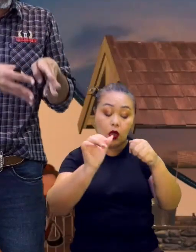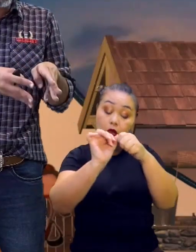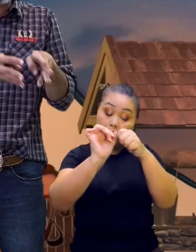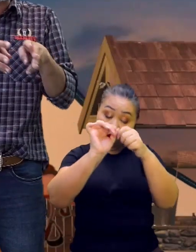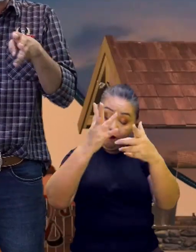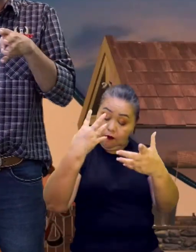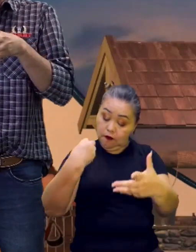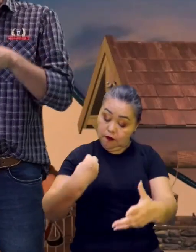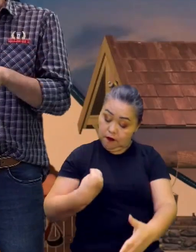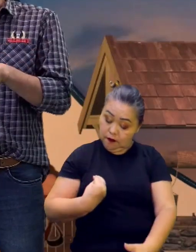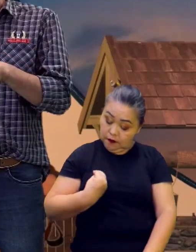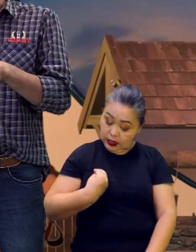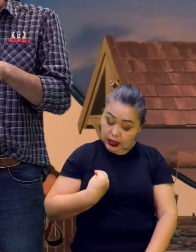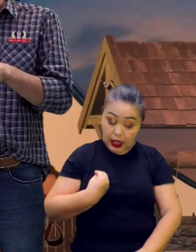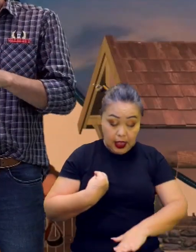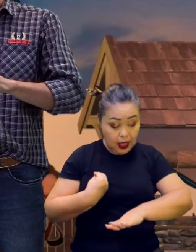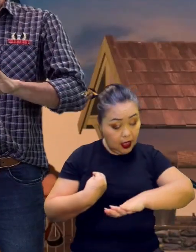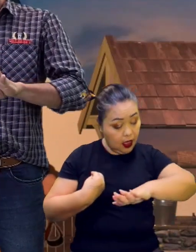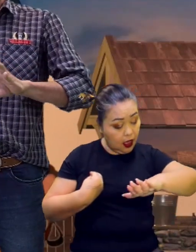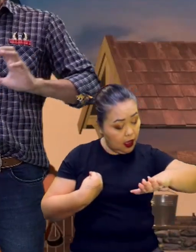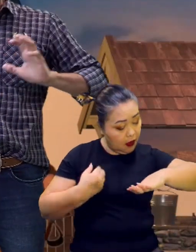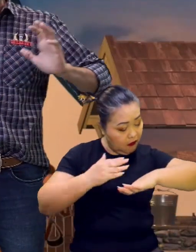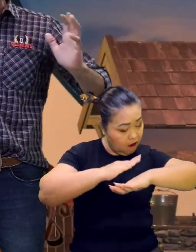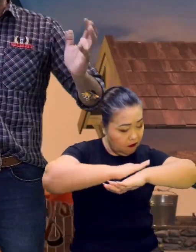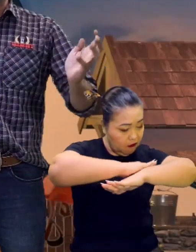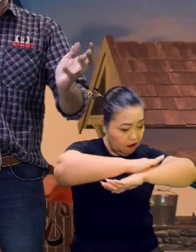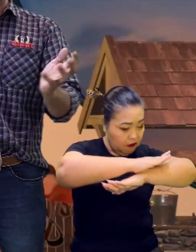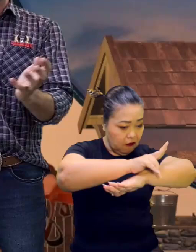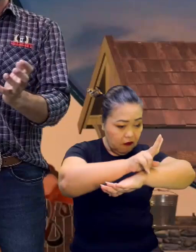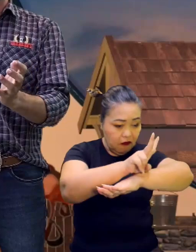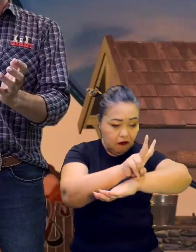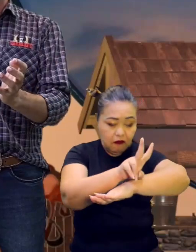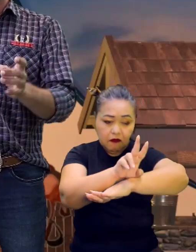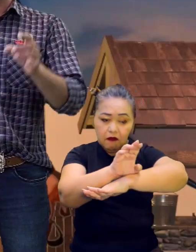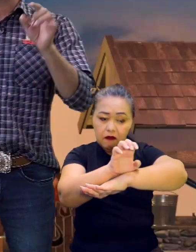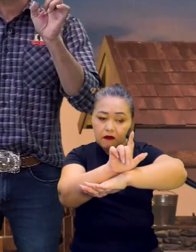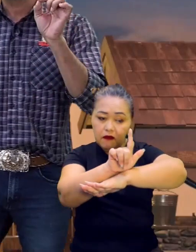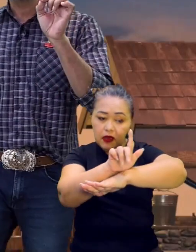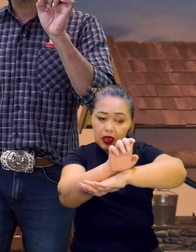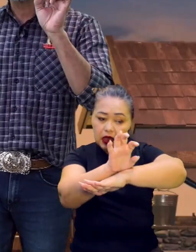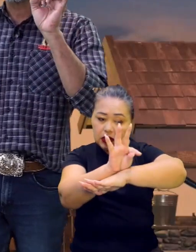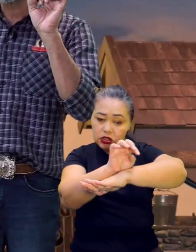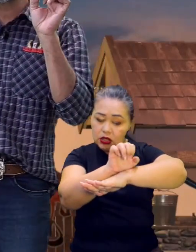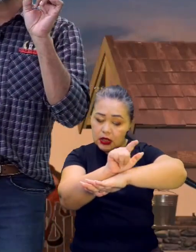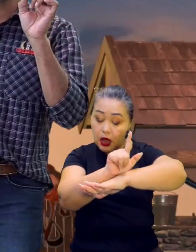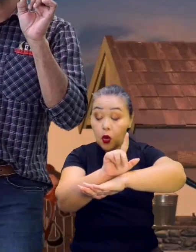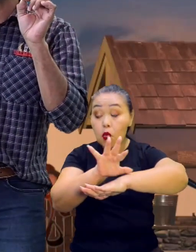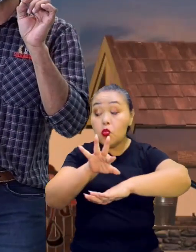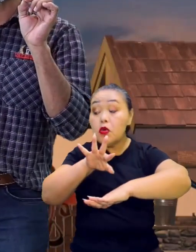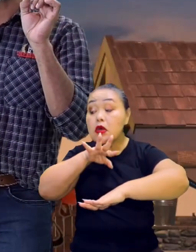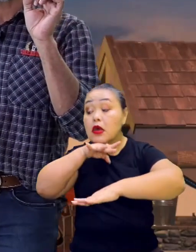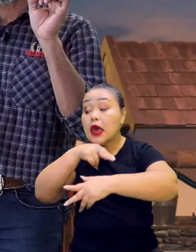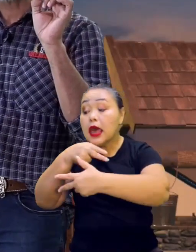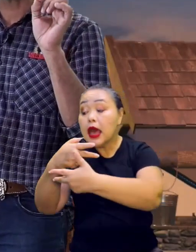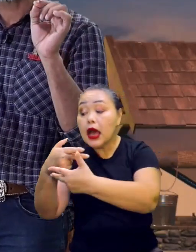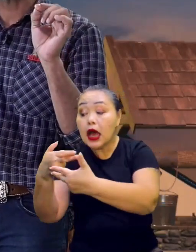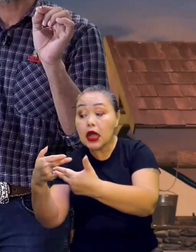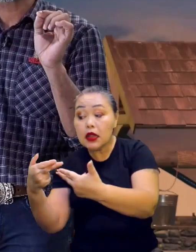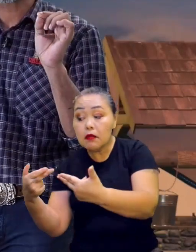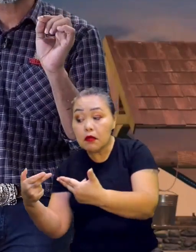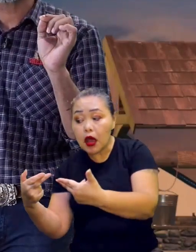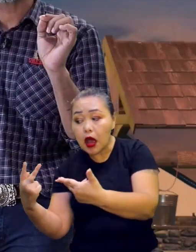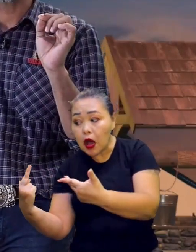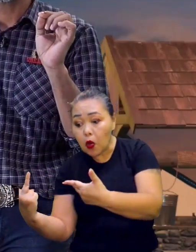origem vegetal e animal, que estão agrupados. Mas só que não é... Quando a gente fala